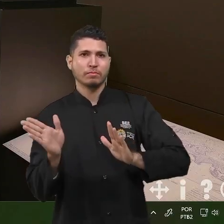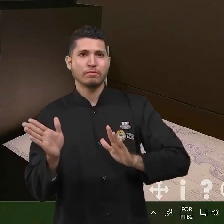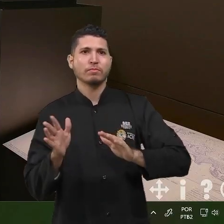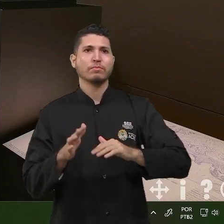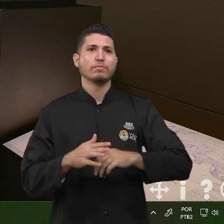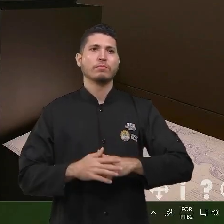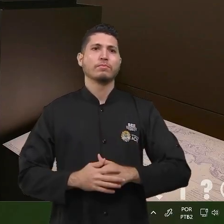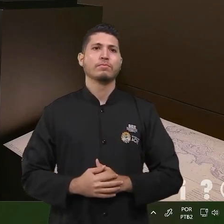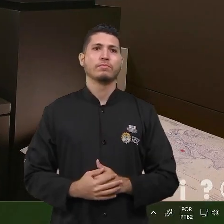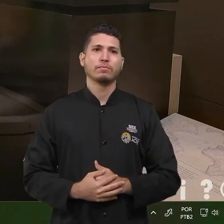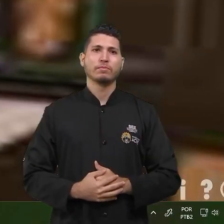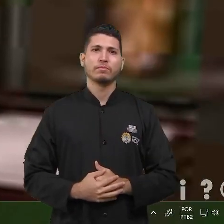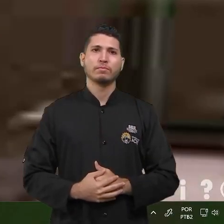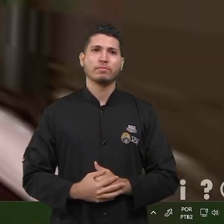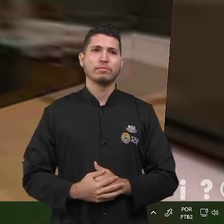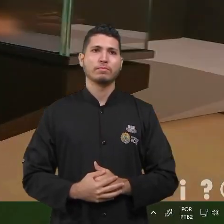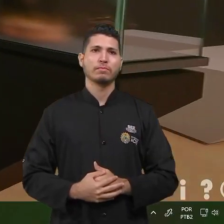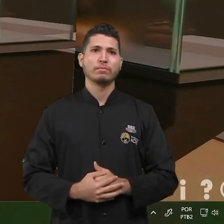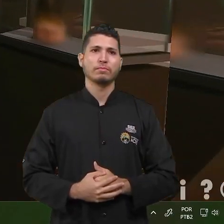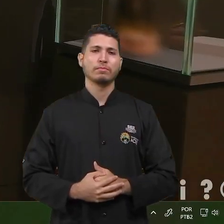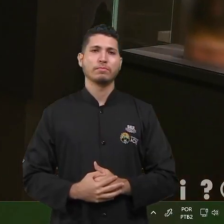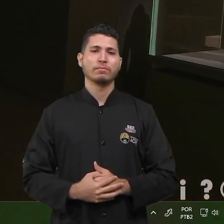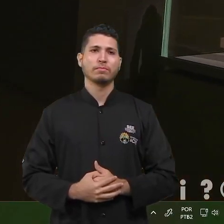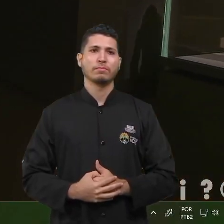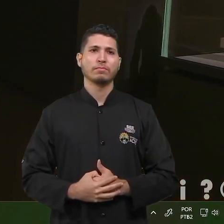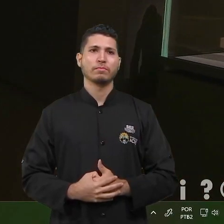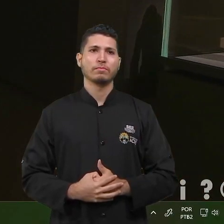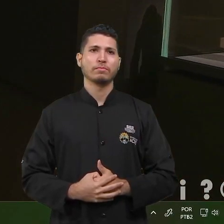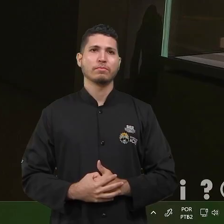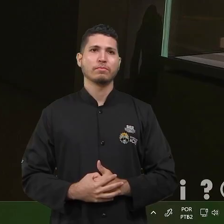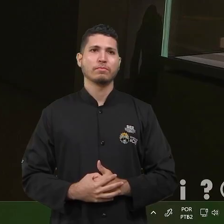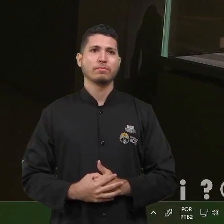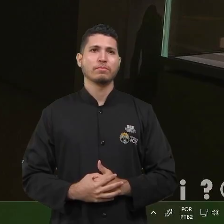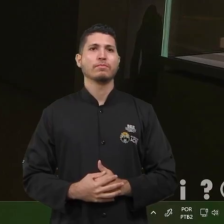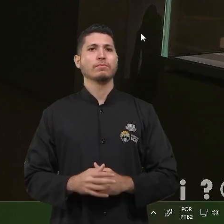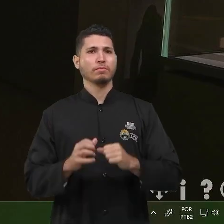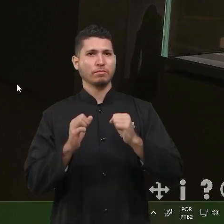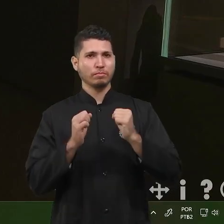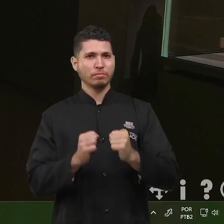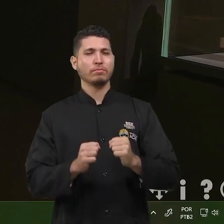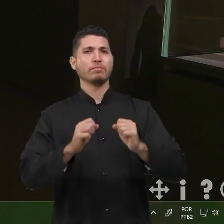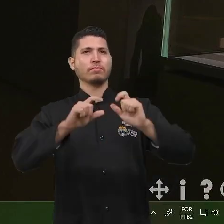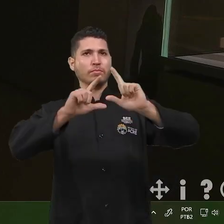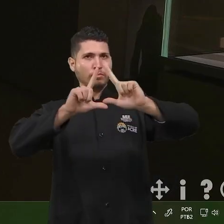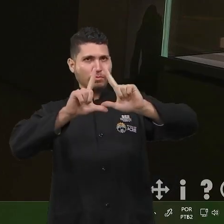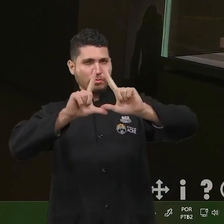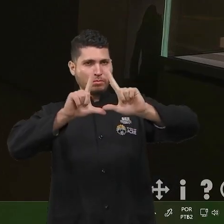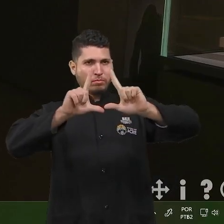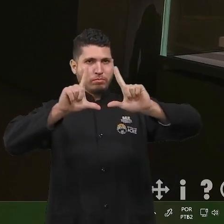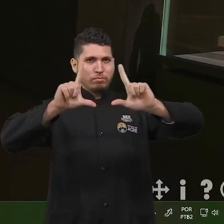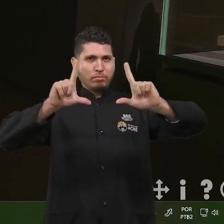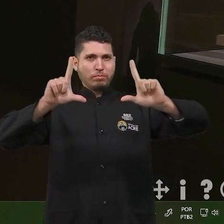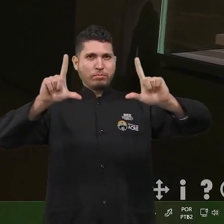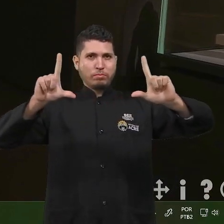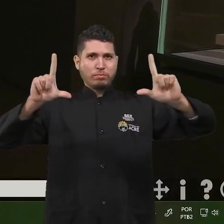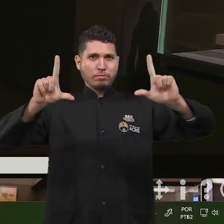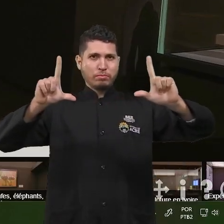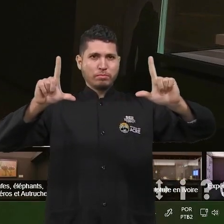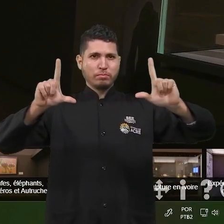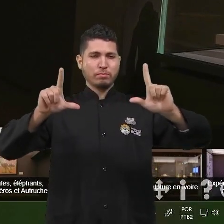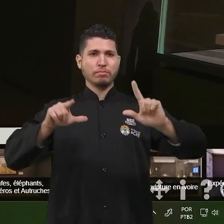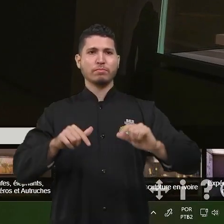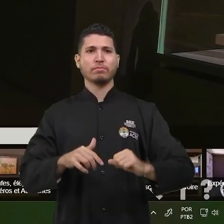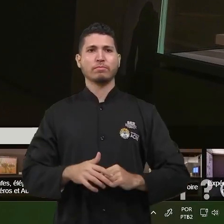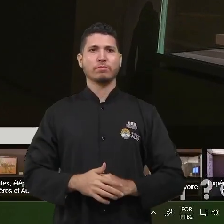esquerda. Ó, aqui permite que você dê um zoom na obra. para poder você conhecê-la melhor.